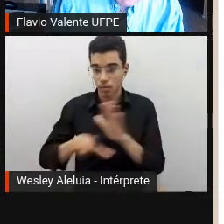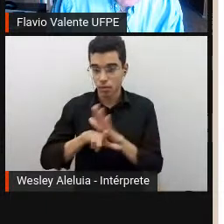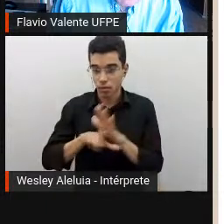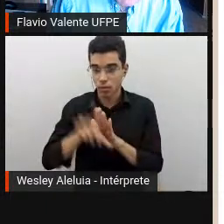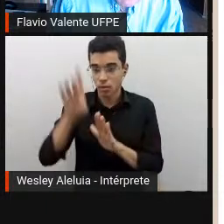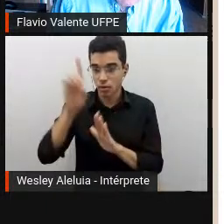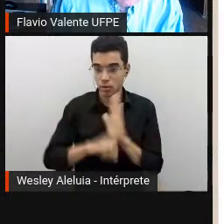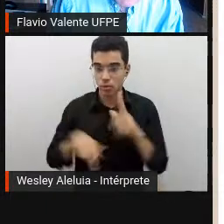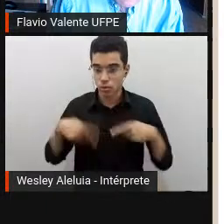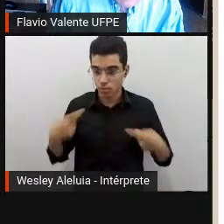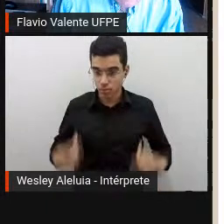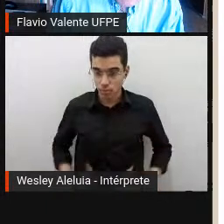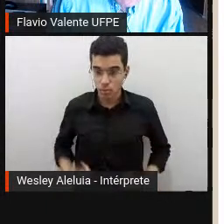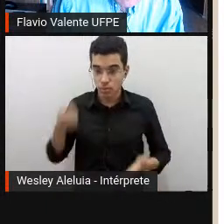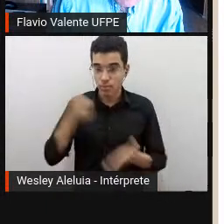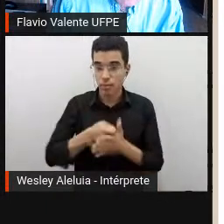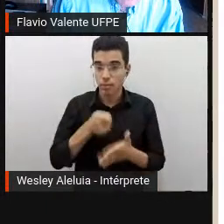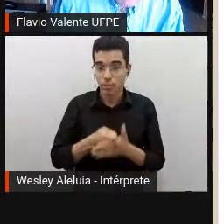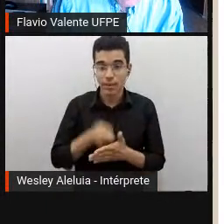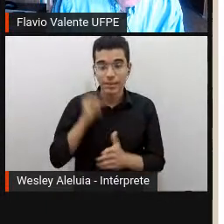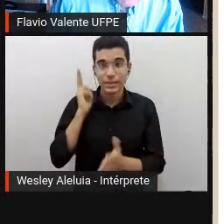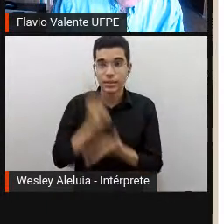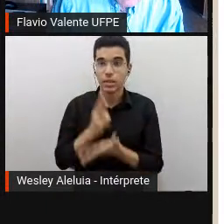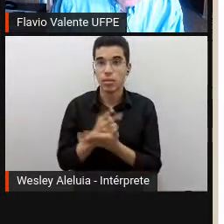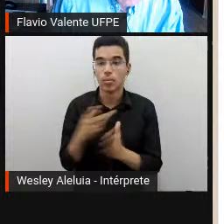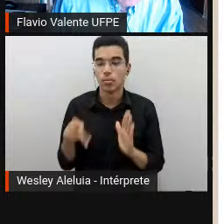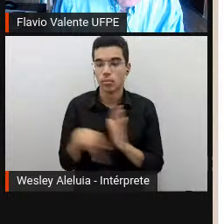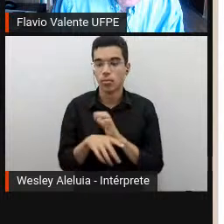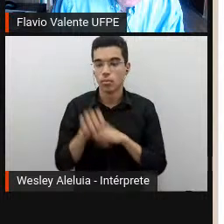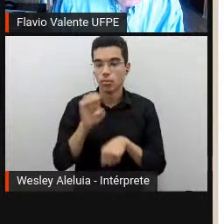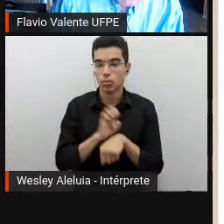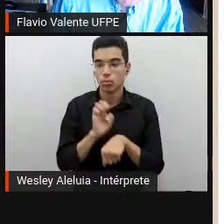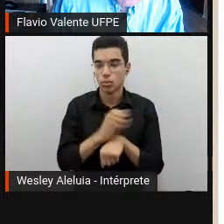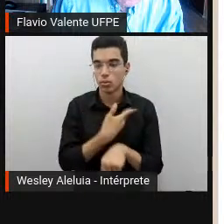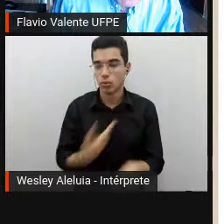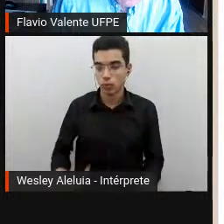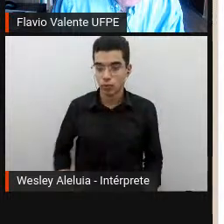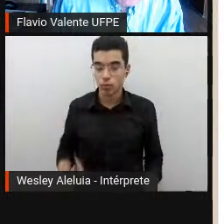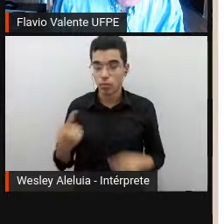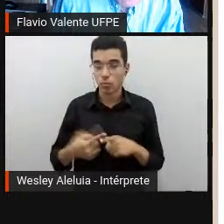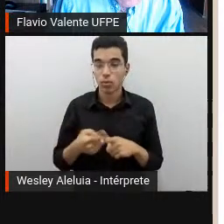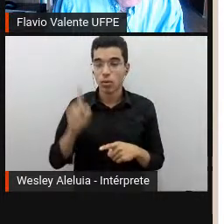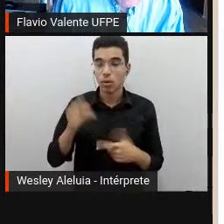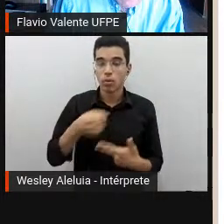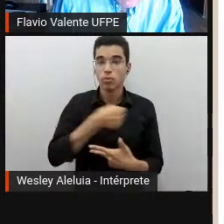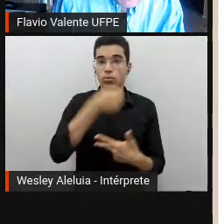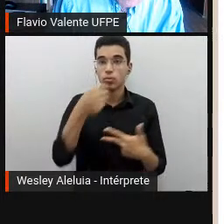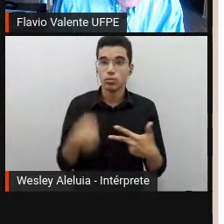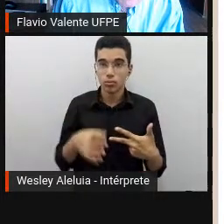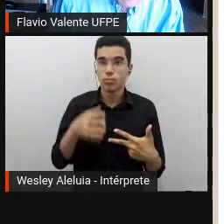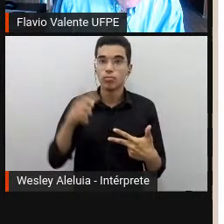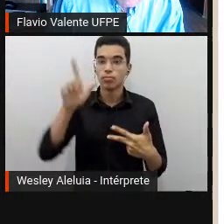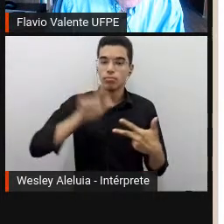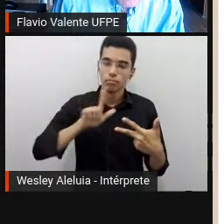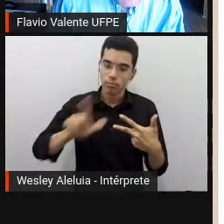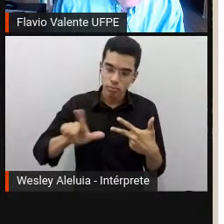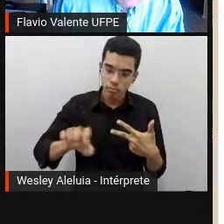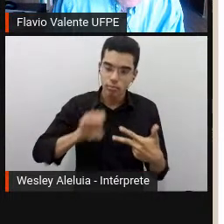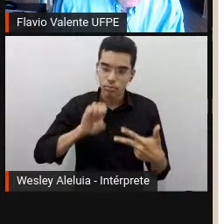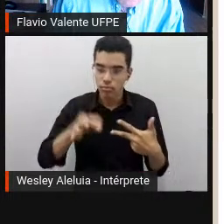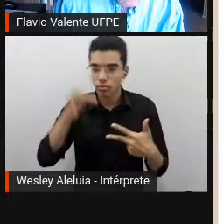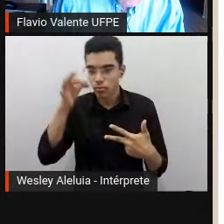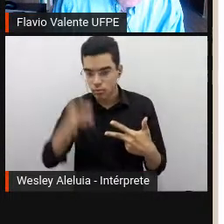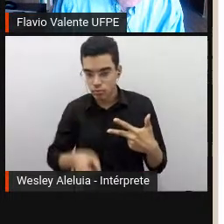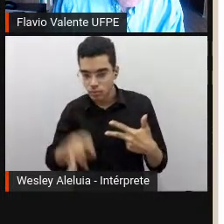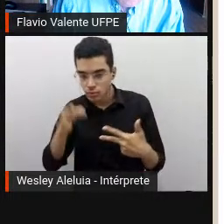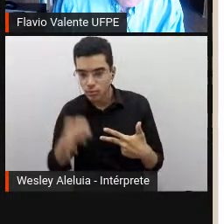última instância, do Estado, por ser o responsável pelo exercício dos poderes executivo, legislativo e judiciário, incluindo a aplicação e utilização